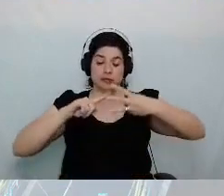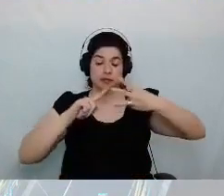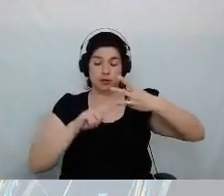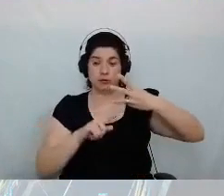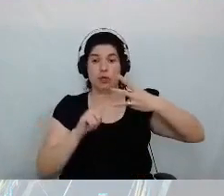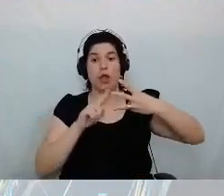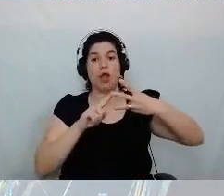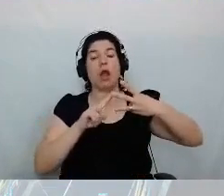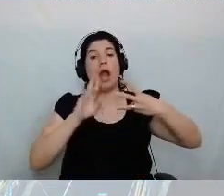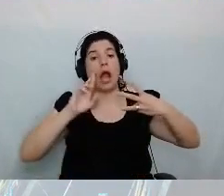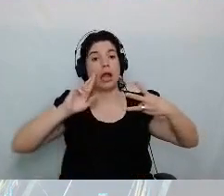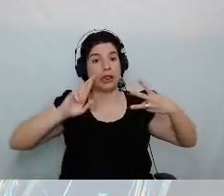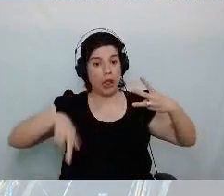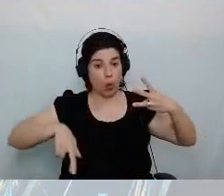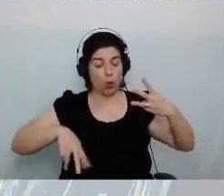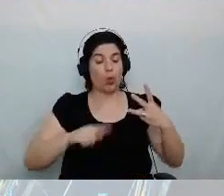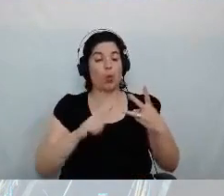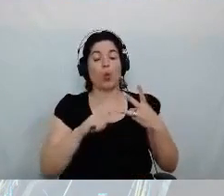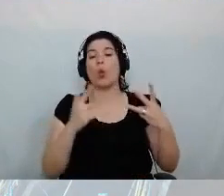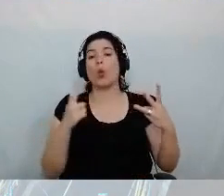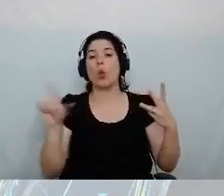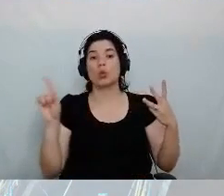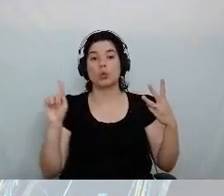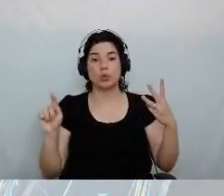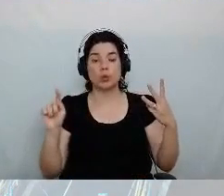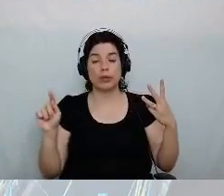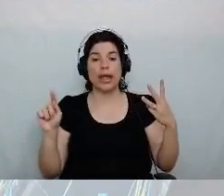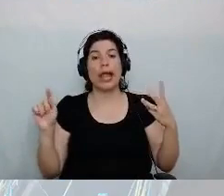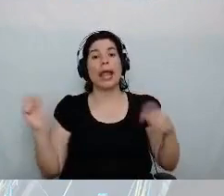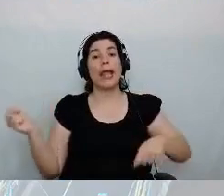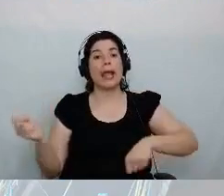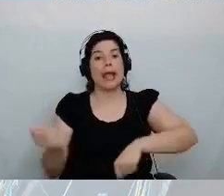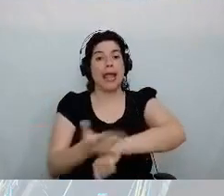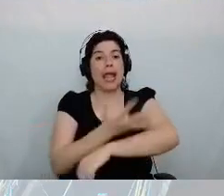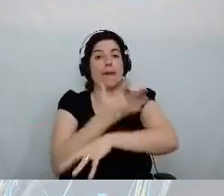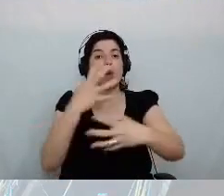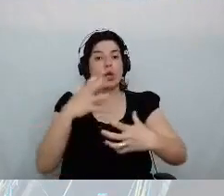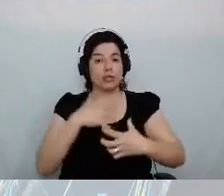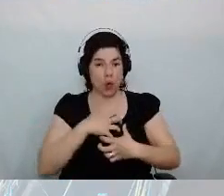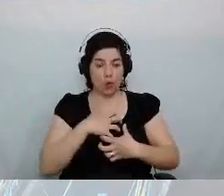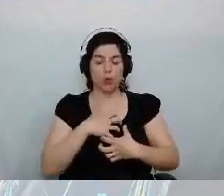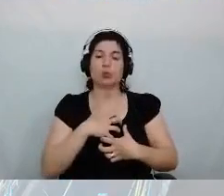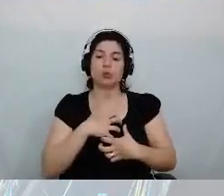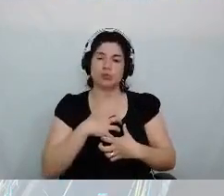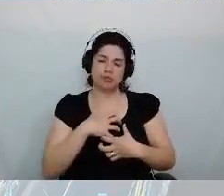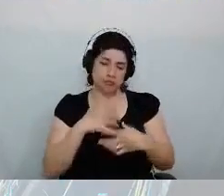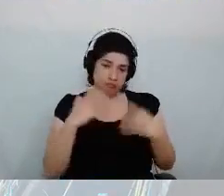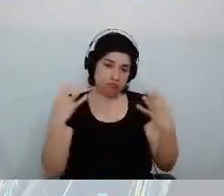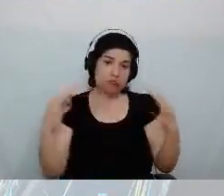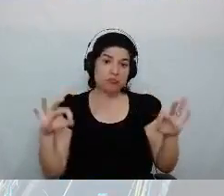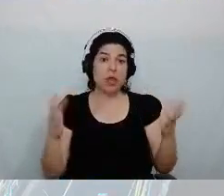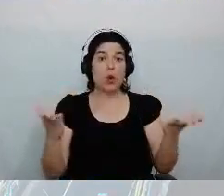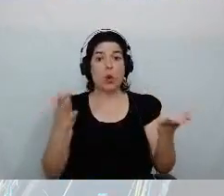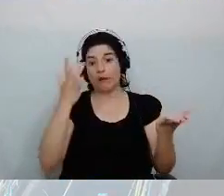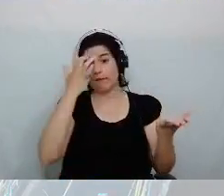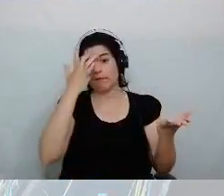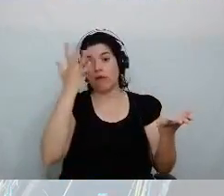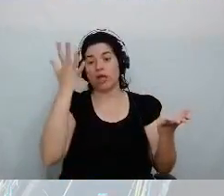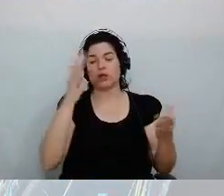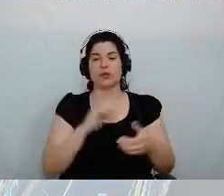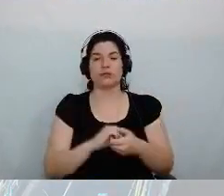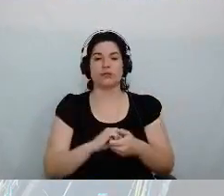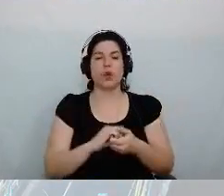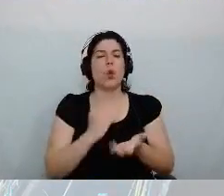razão e o outro deles a emoção. Certo? Fica super fácil agora. Quando a gente